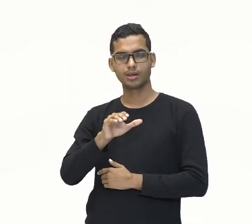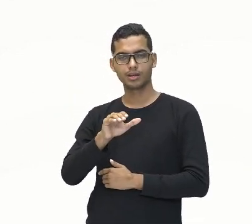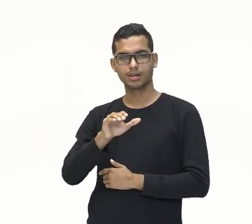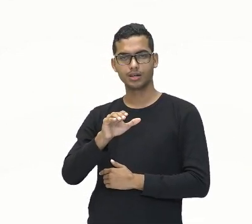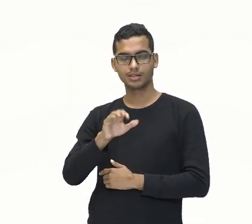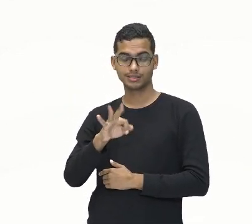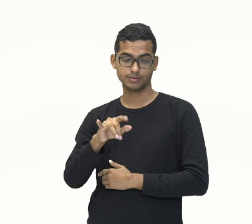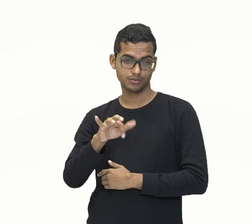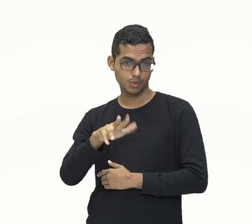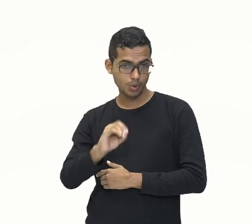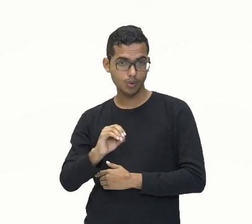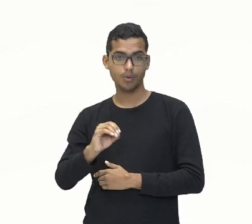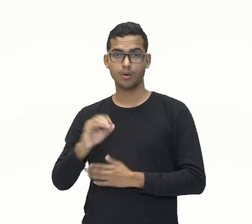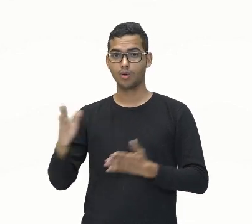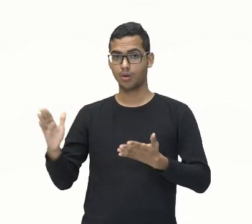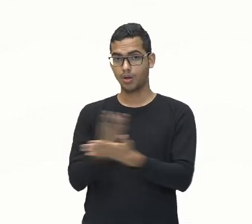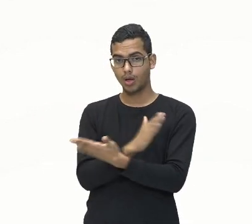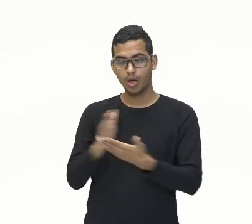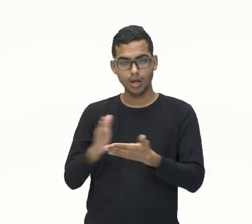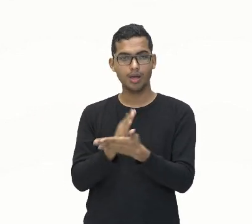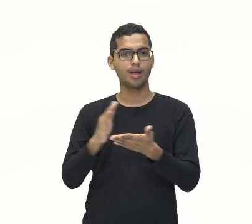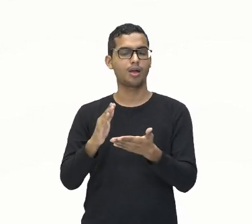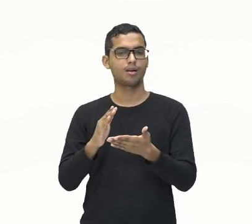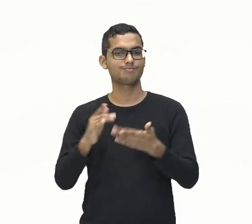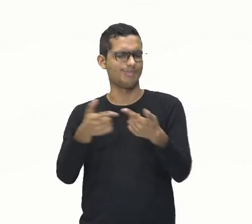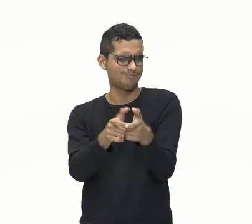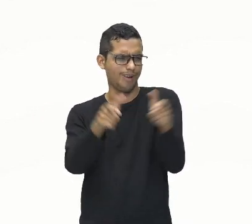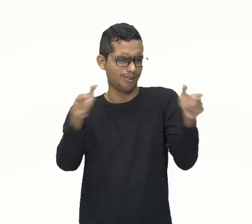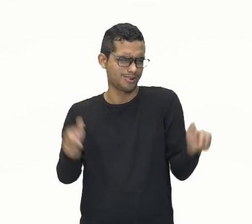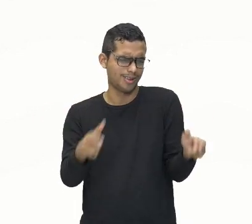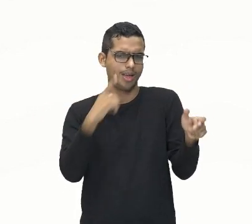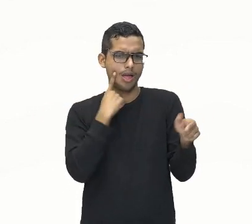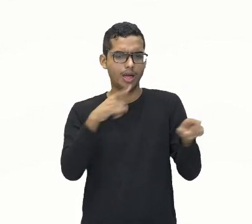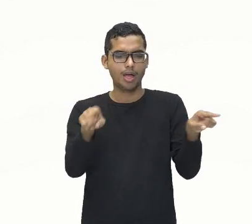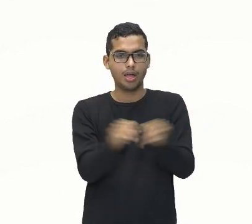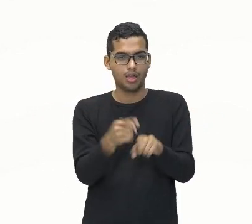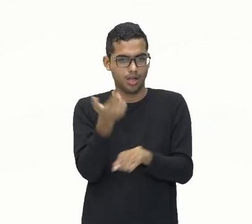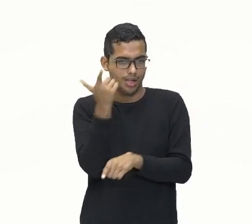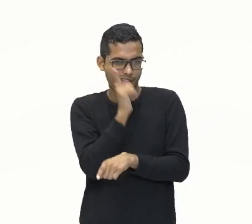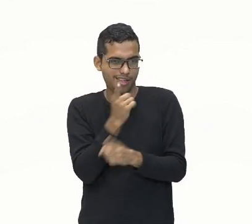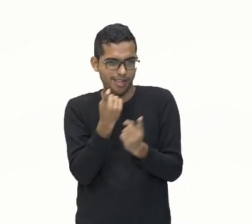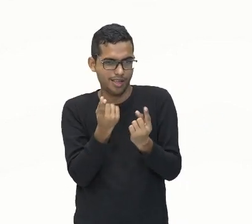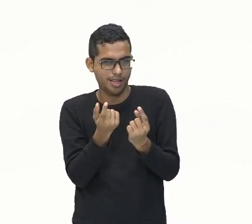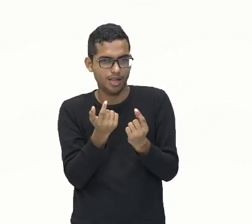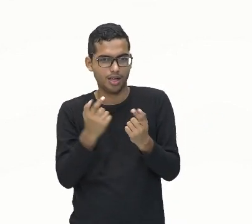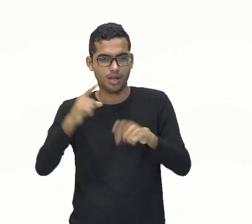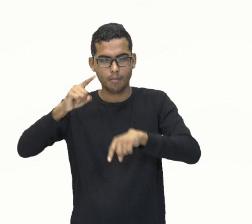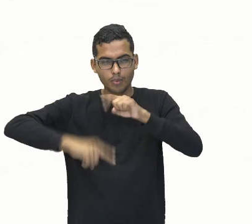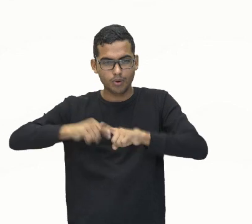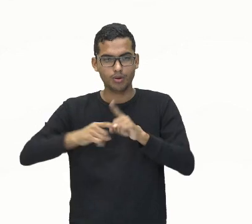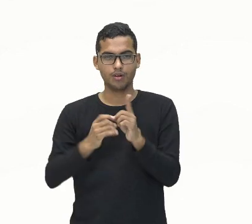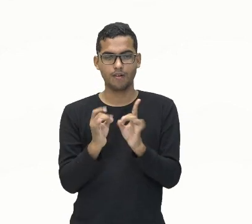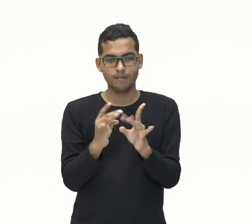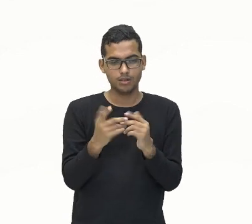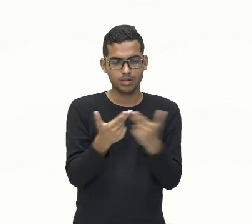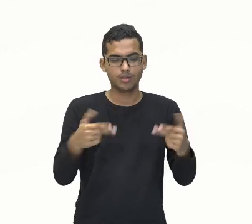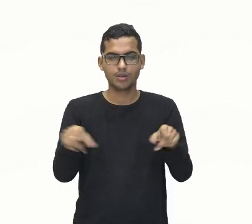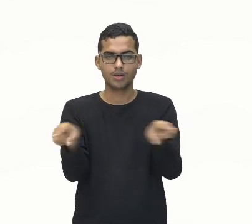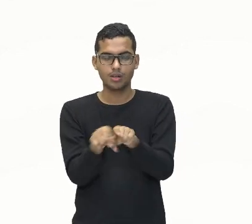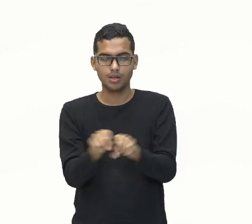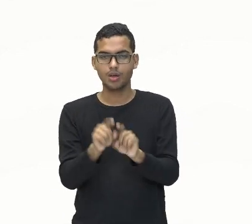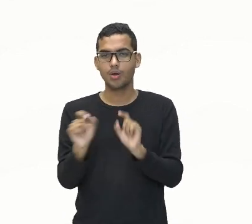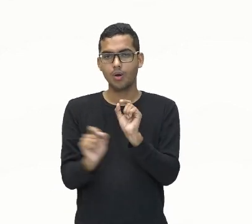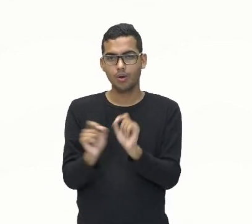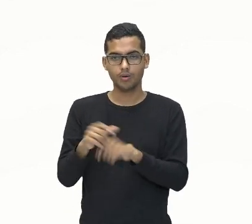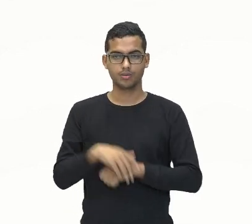em alguns casos, em muitos casos, para que se façam transações comerciais de importação e exportação,